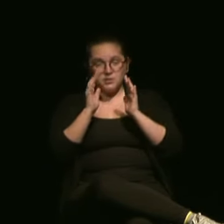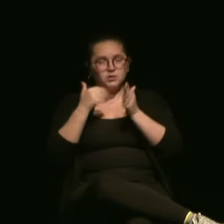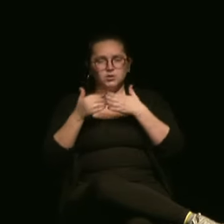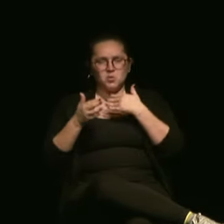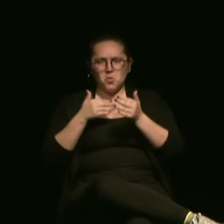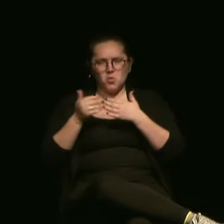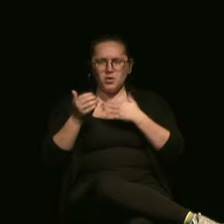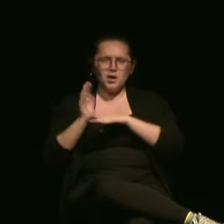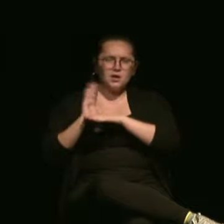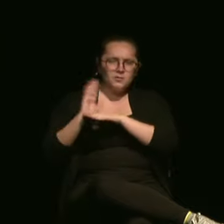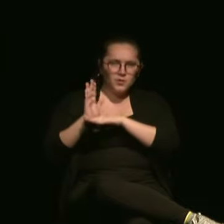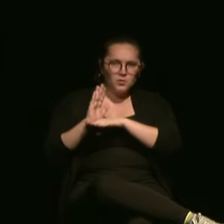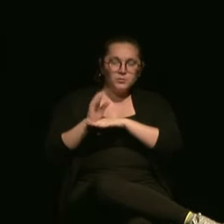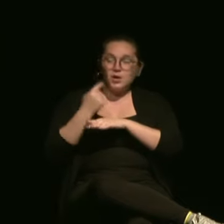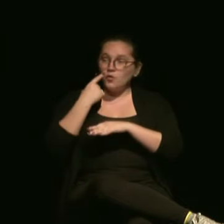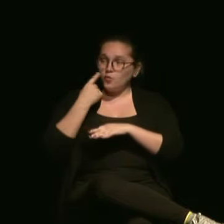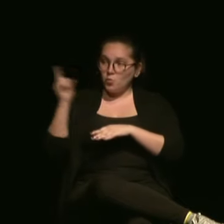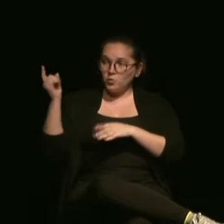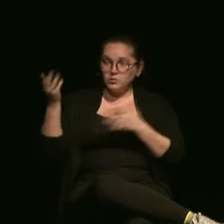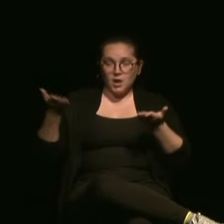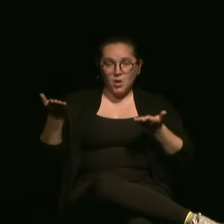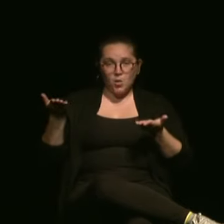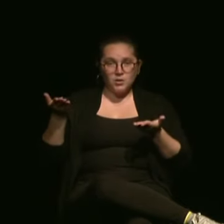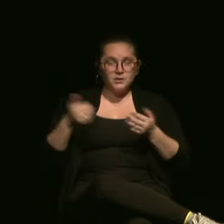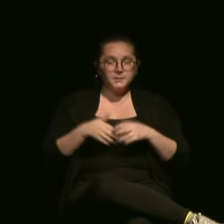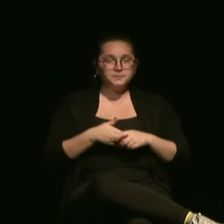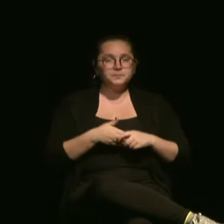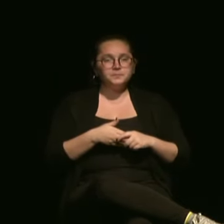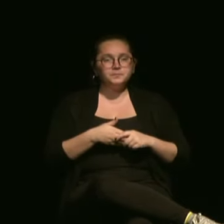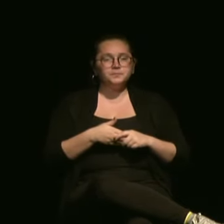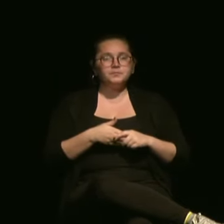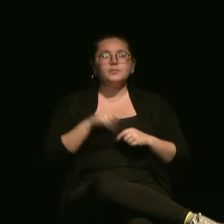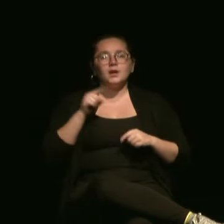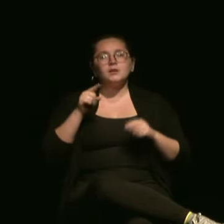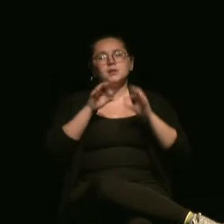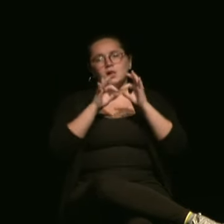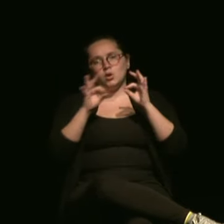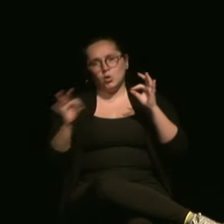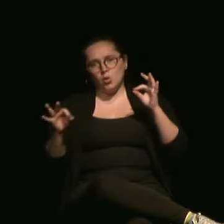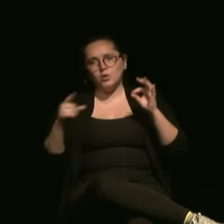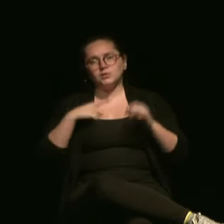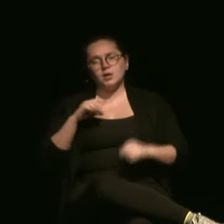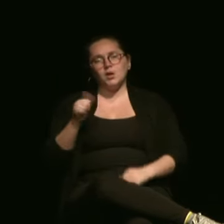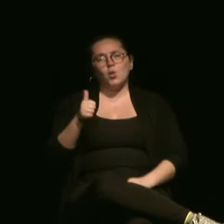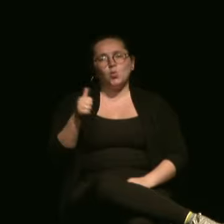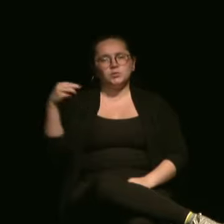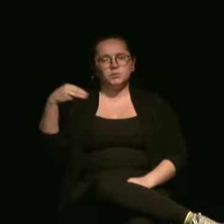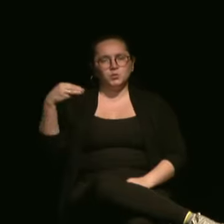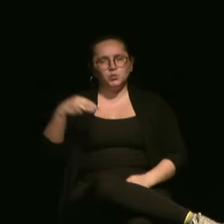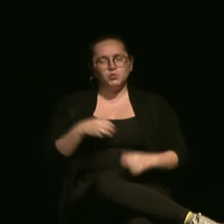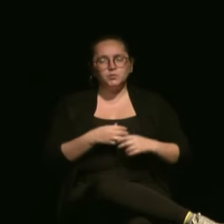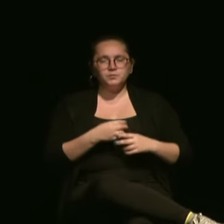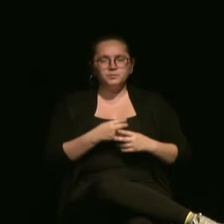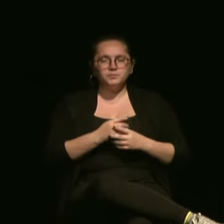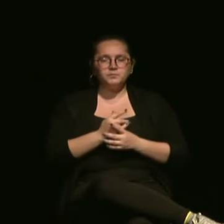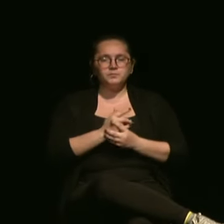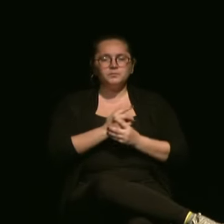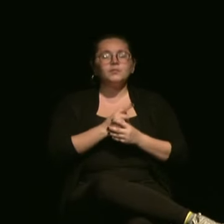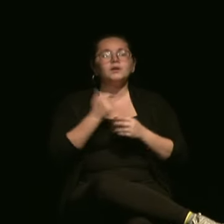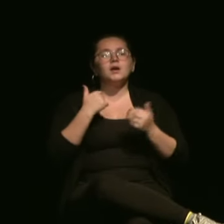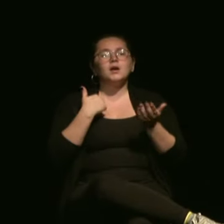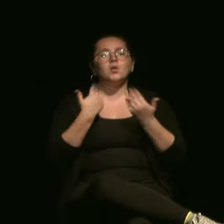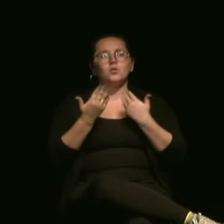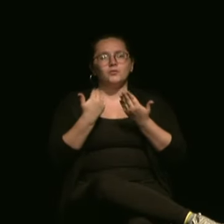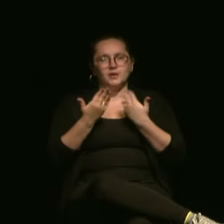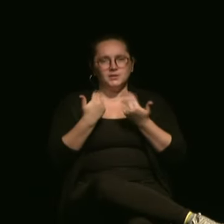cinema, é essa que eu vou mostrar para vocês, a mais longa de hoje, ela tem 11 minutos, que é a conversa do